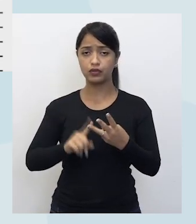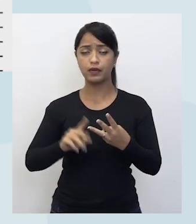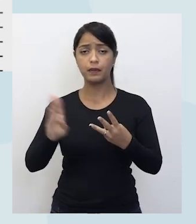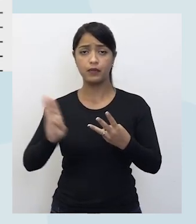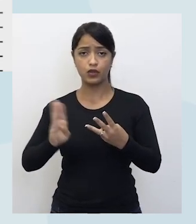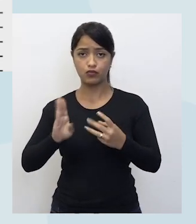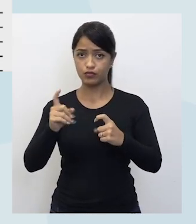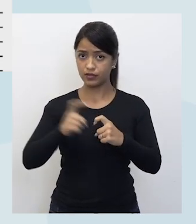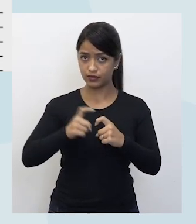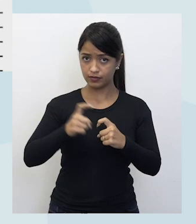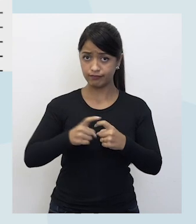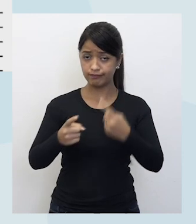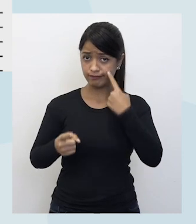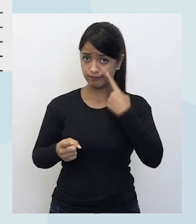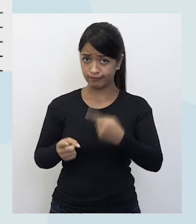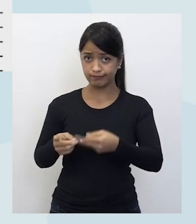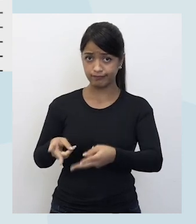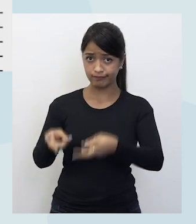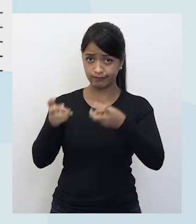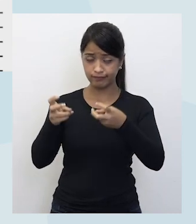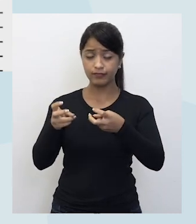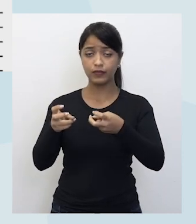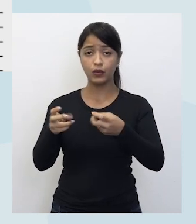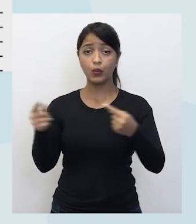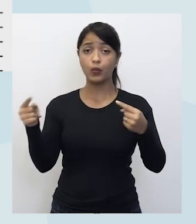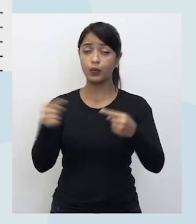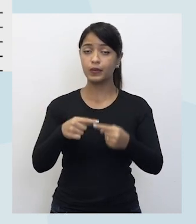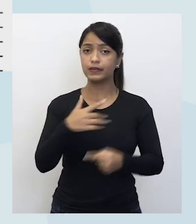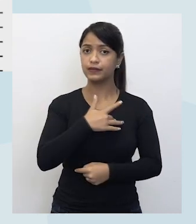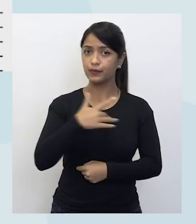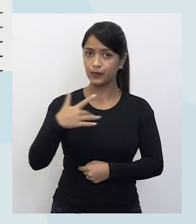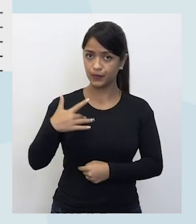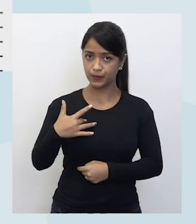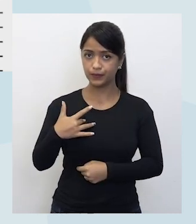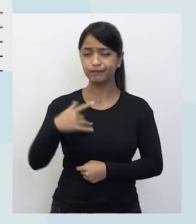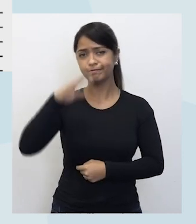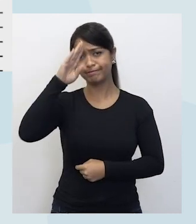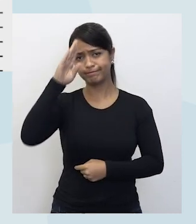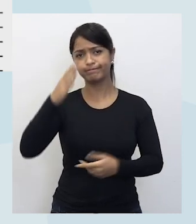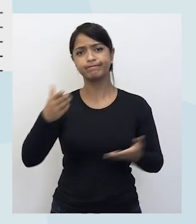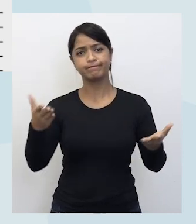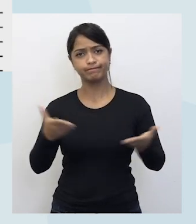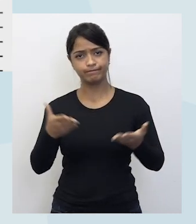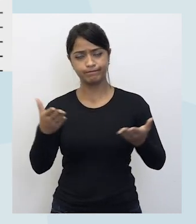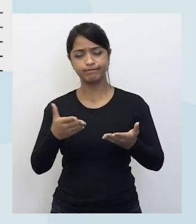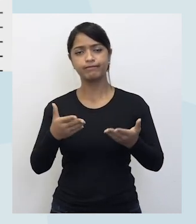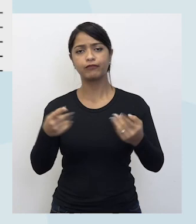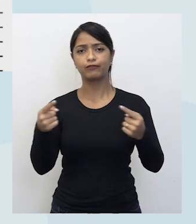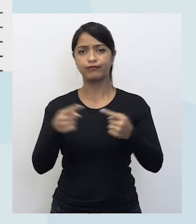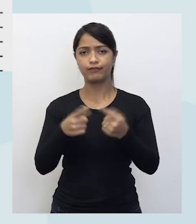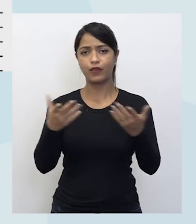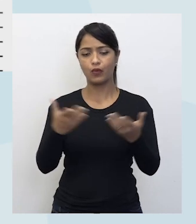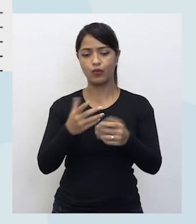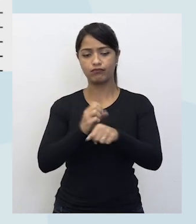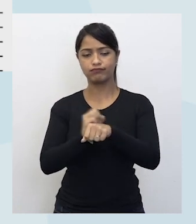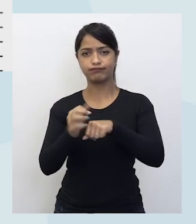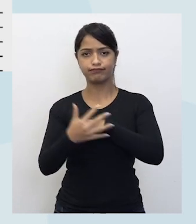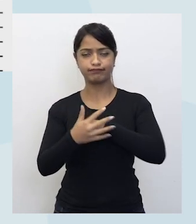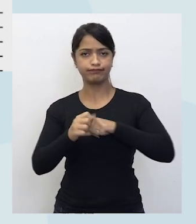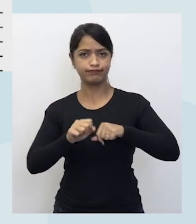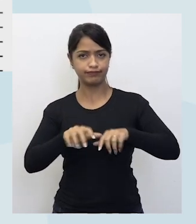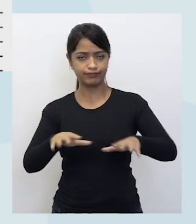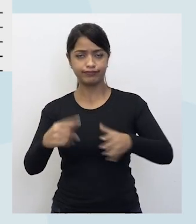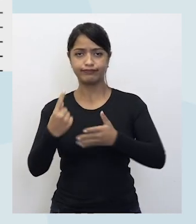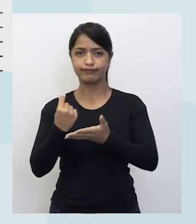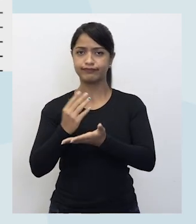a gente vê que ainda, né, os fatores ligados à saúde, ainda mais agora nesse momento que nós estamos em pandemia, né, os investimentos,